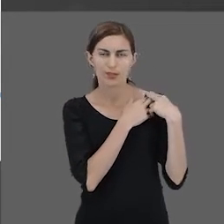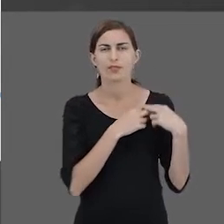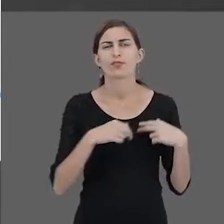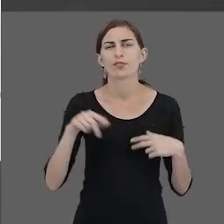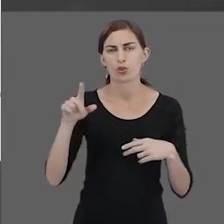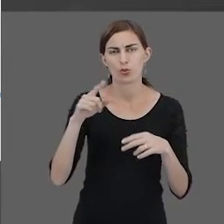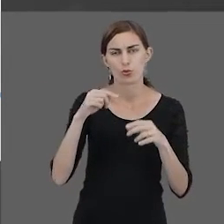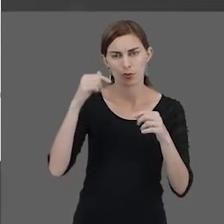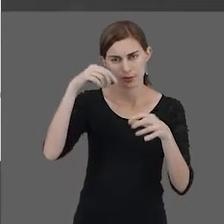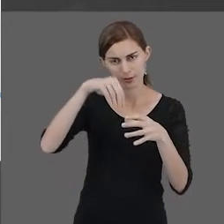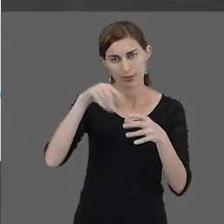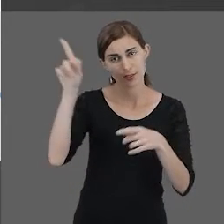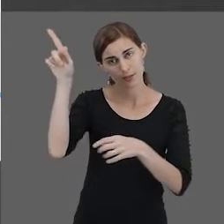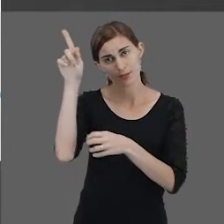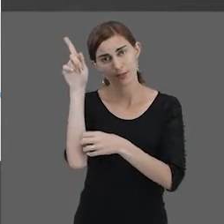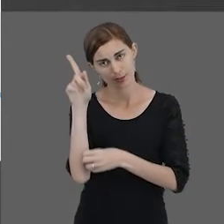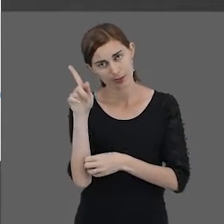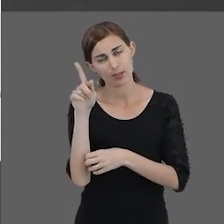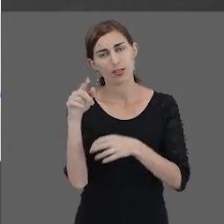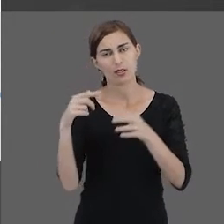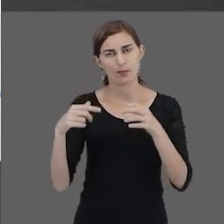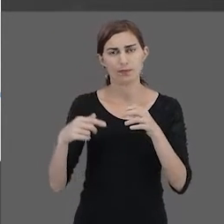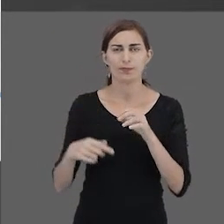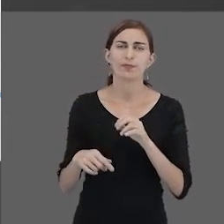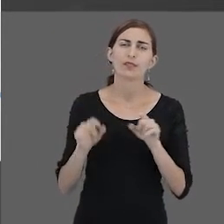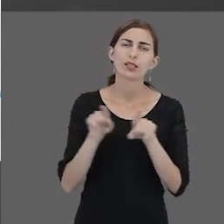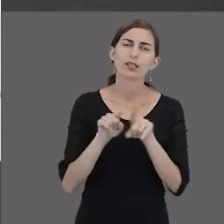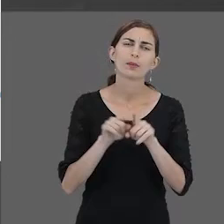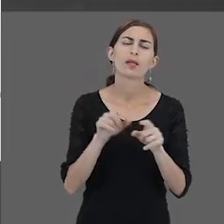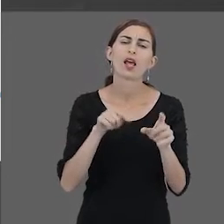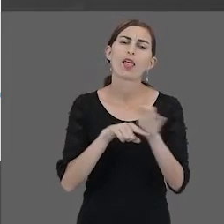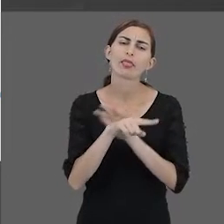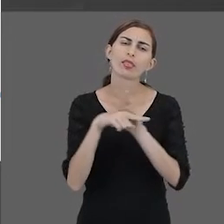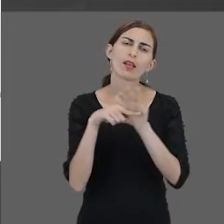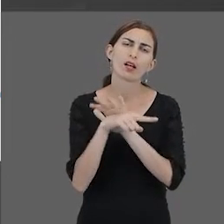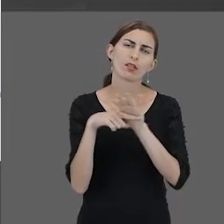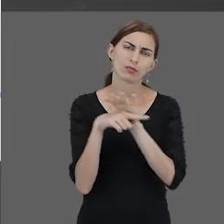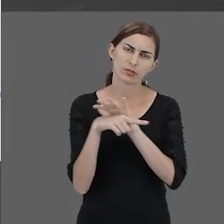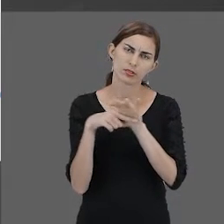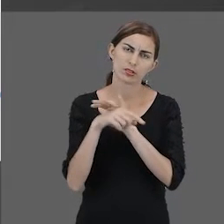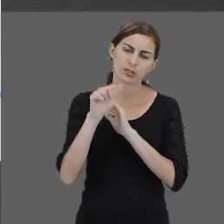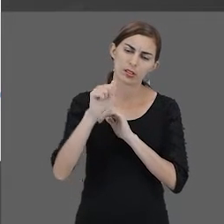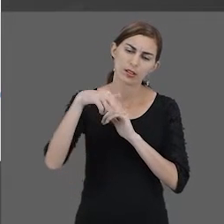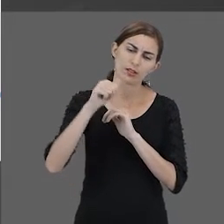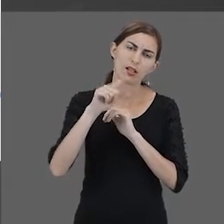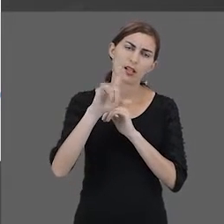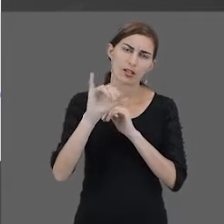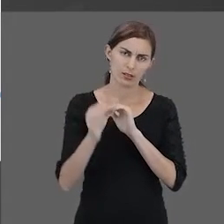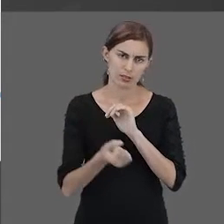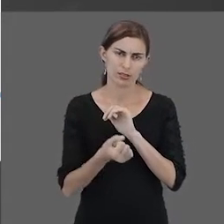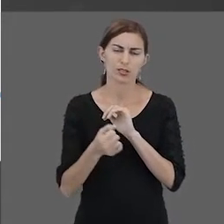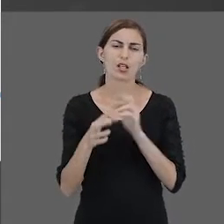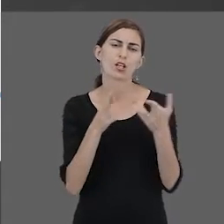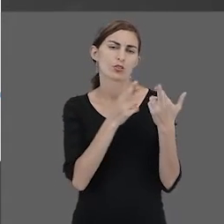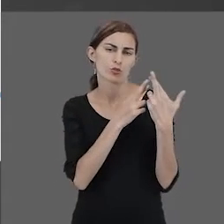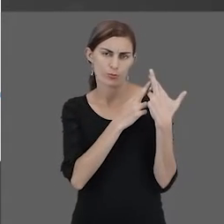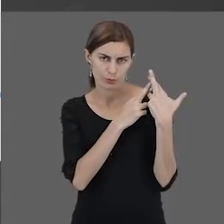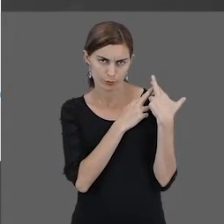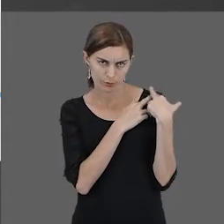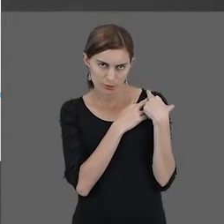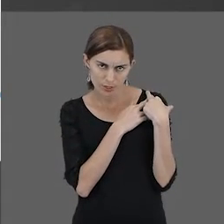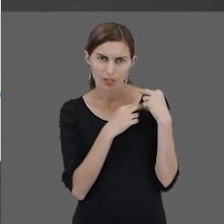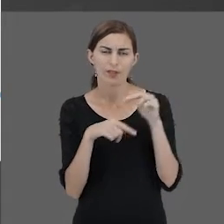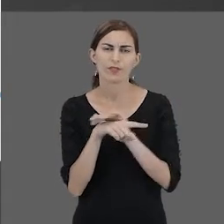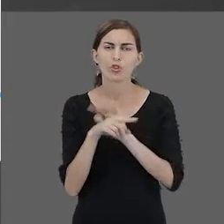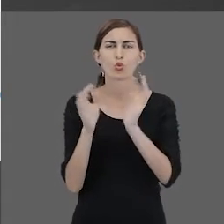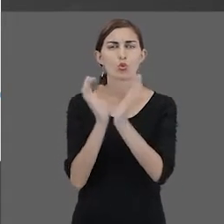da prestação de contas na GRE. Quem é responsável pela análise prévia? Ou seja, são os responsáveis pela